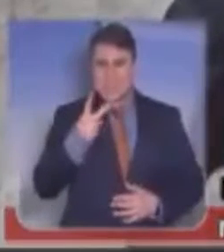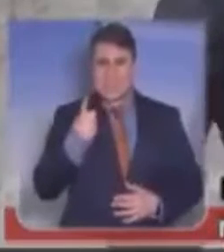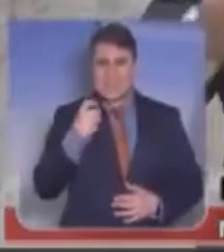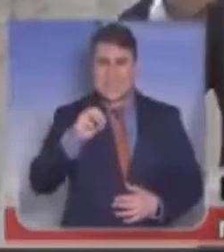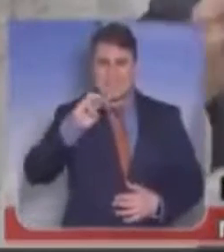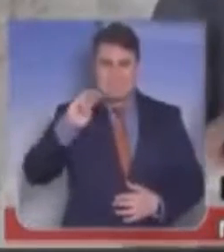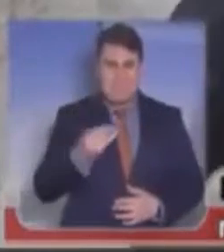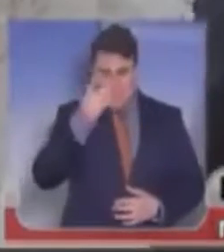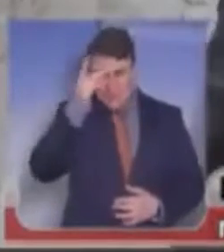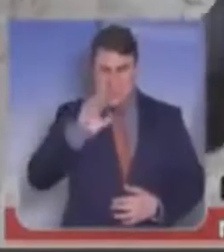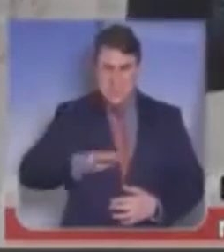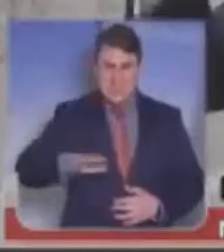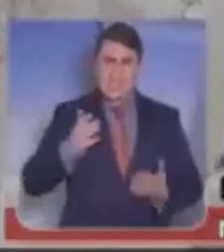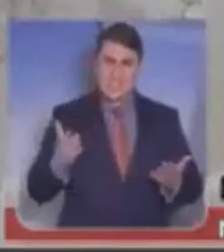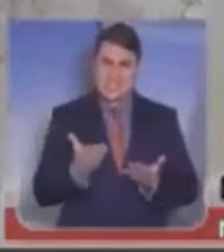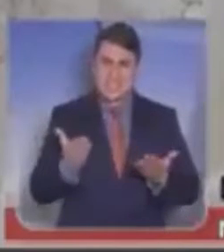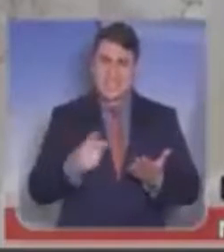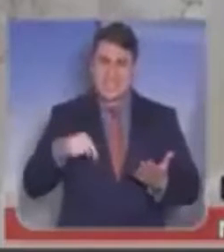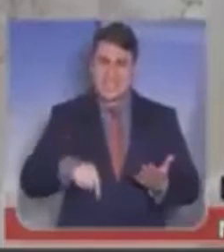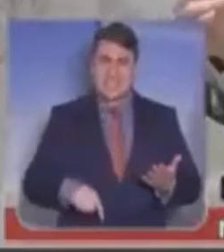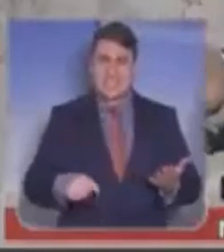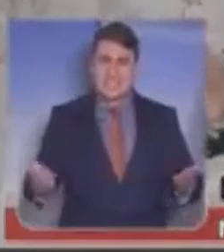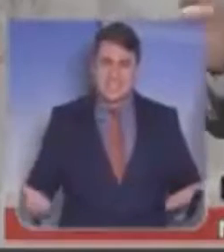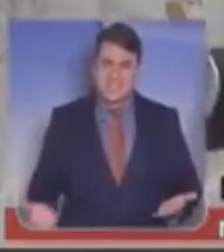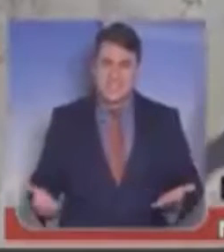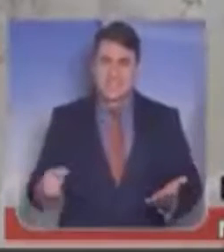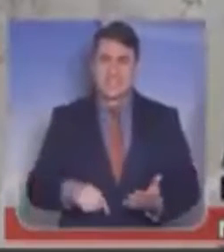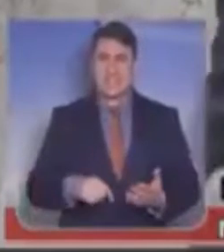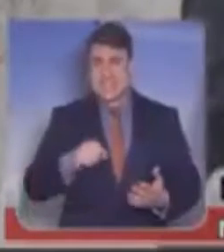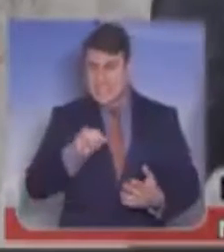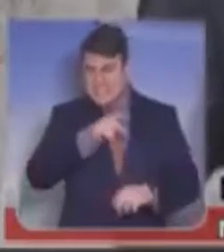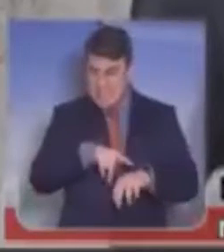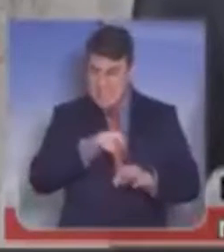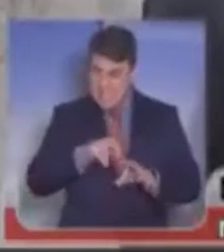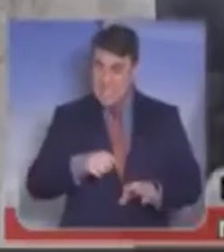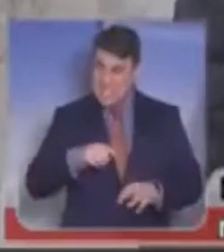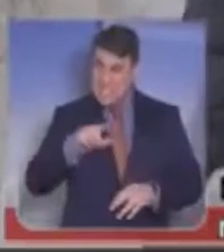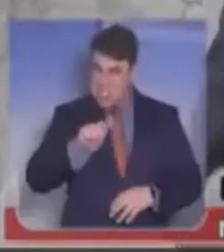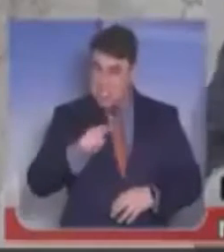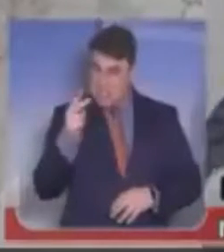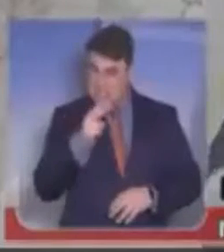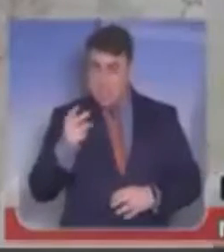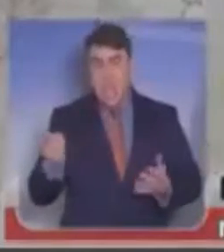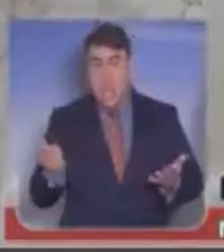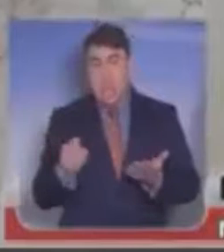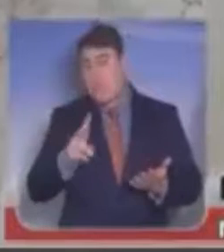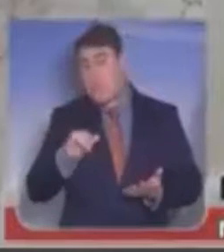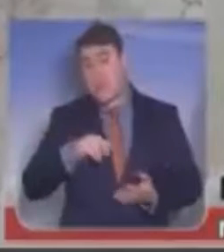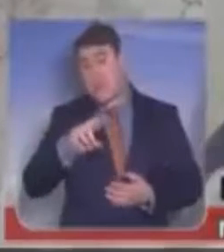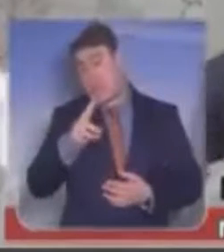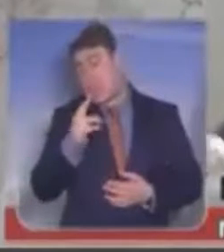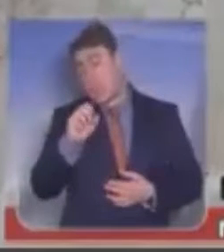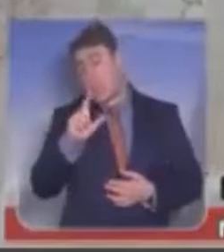milhões habitantes estado mais rico da federação se fosse país taí assento no dia 22 vamos ter agora uma rotina que quer